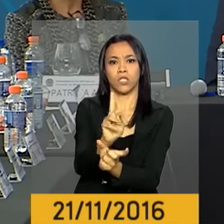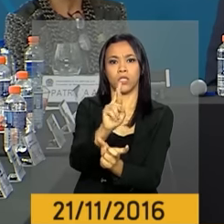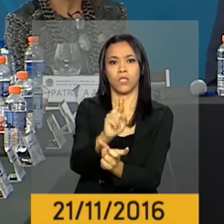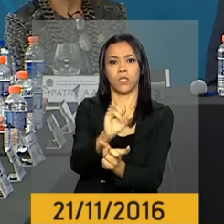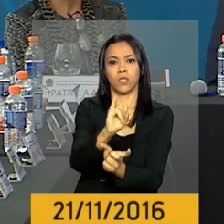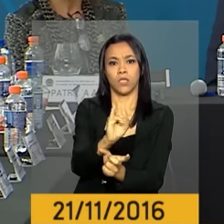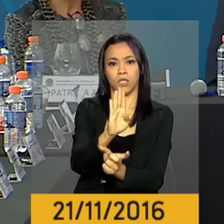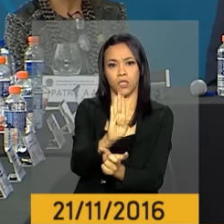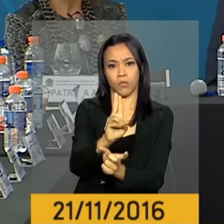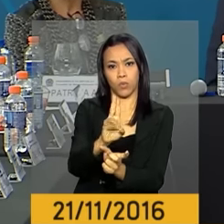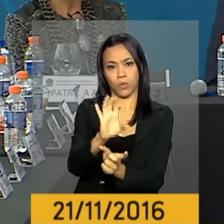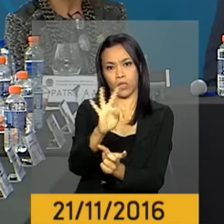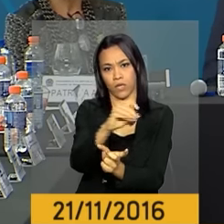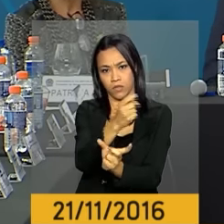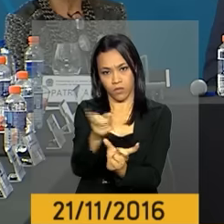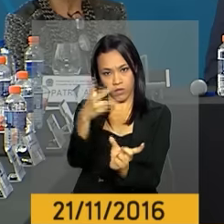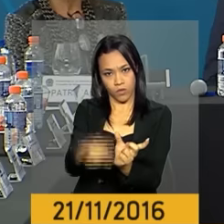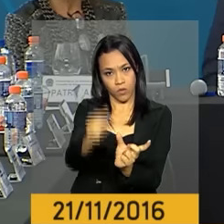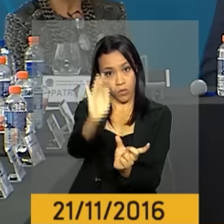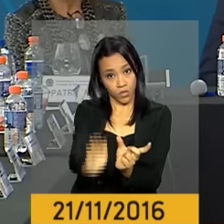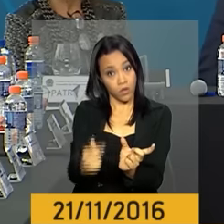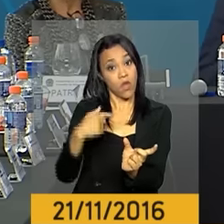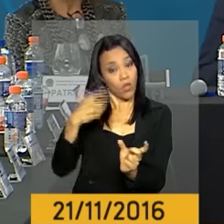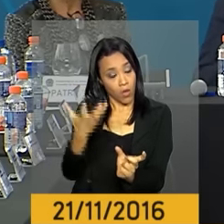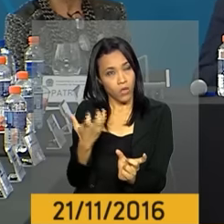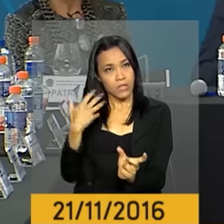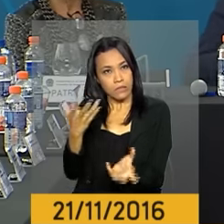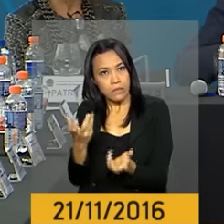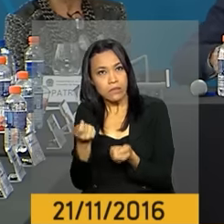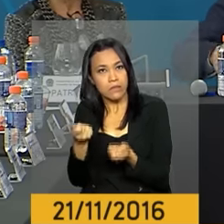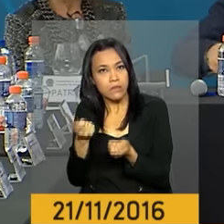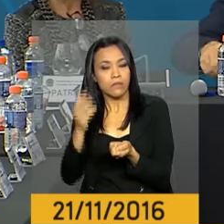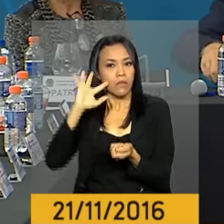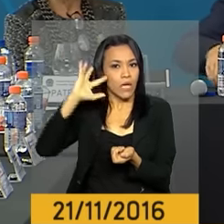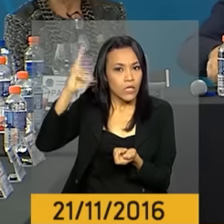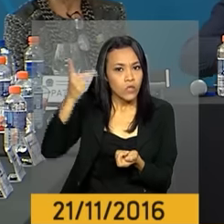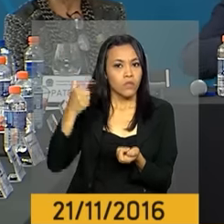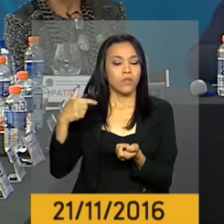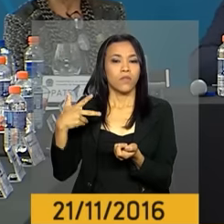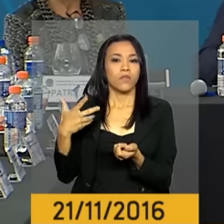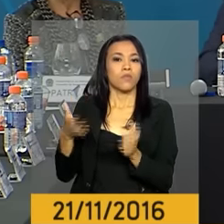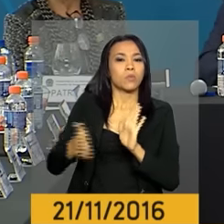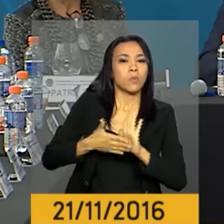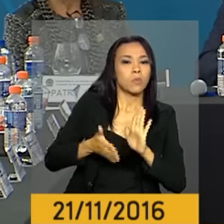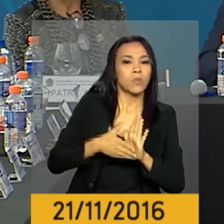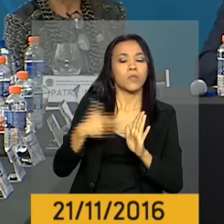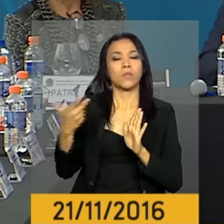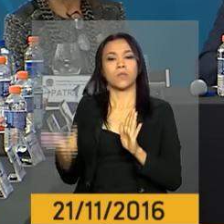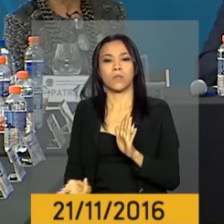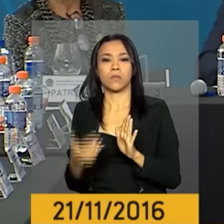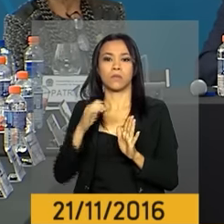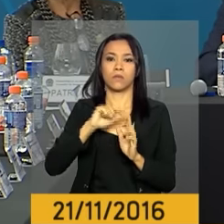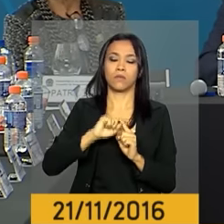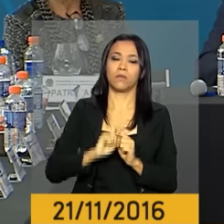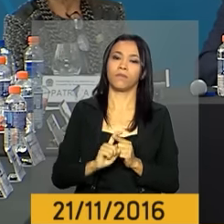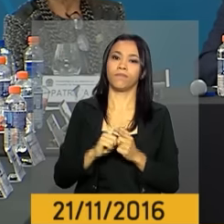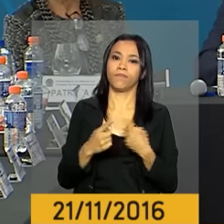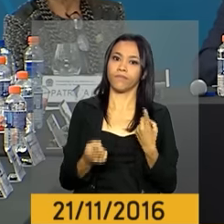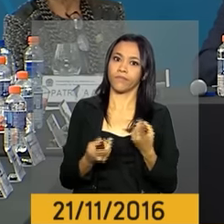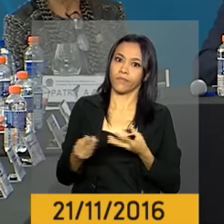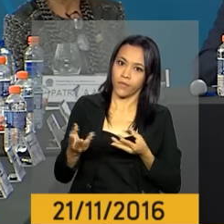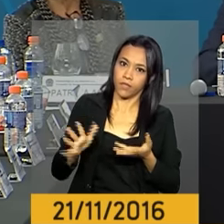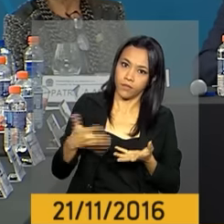país. Nós estamos tentando resolver precisamente com as medidas que estão sendo patrocinadas,